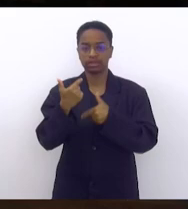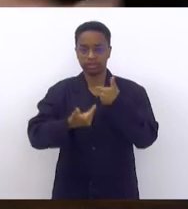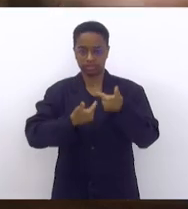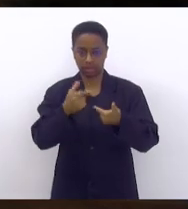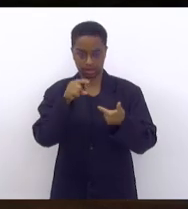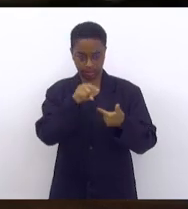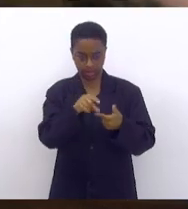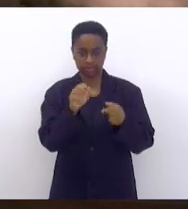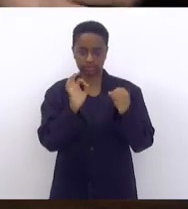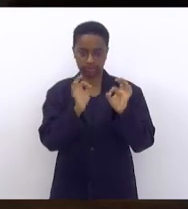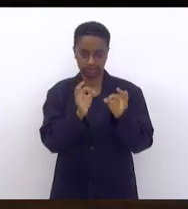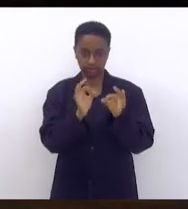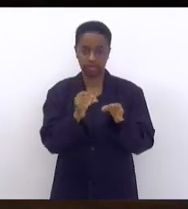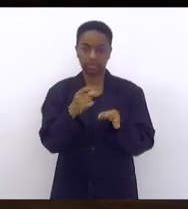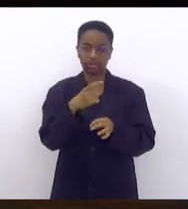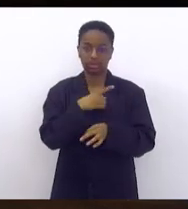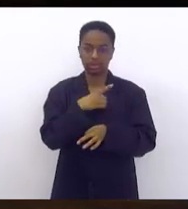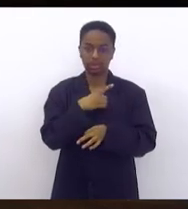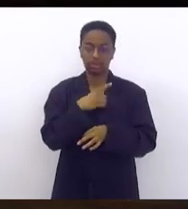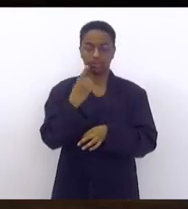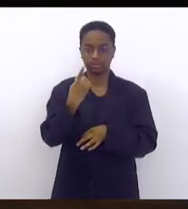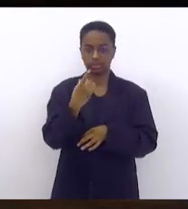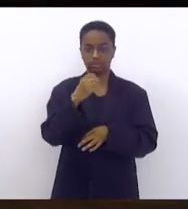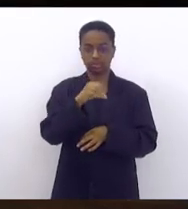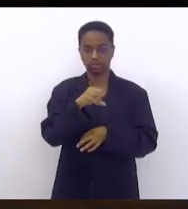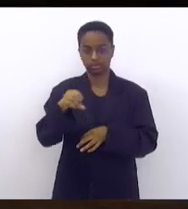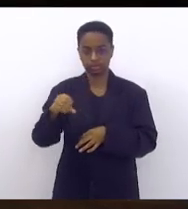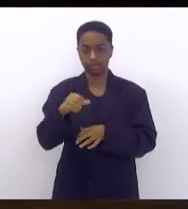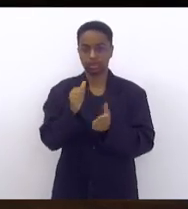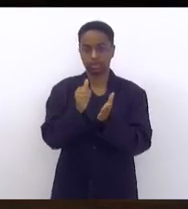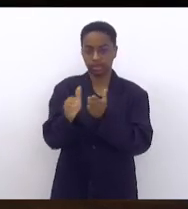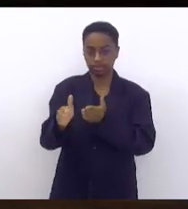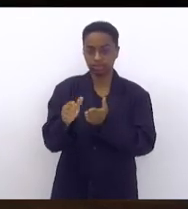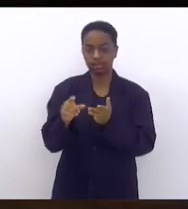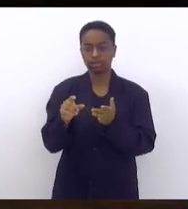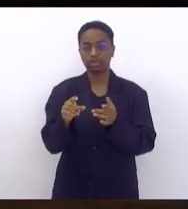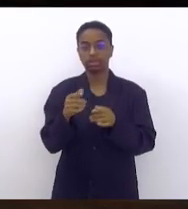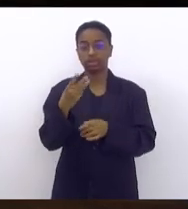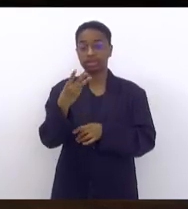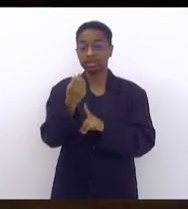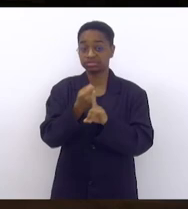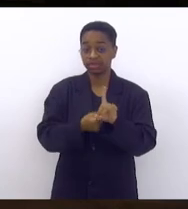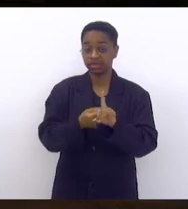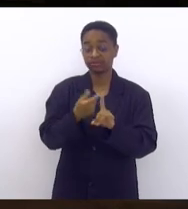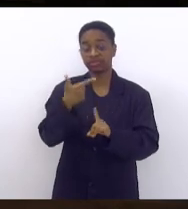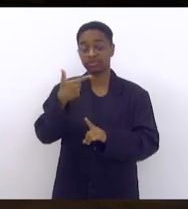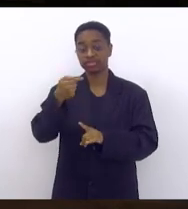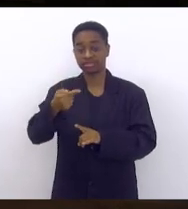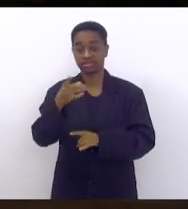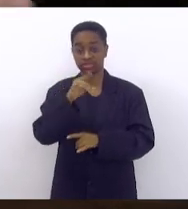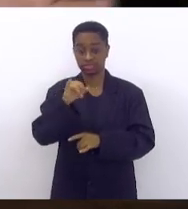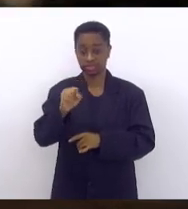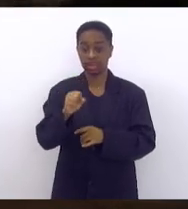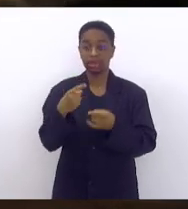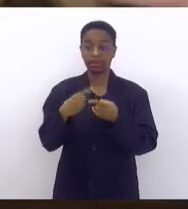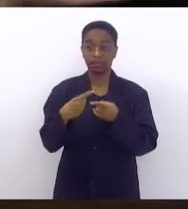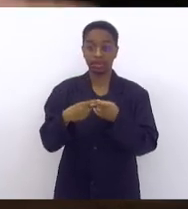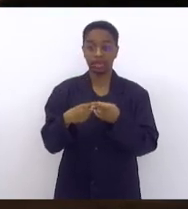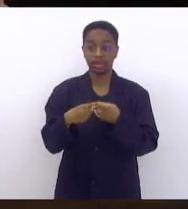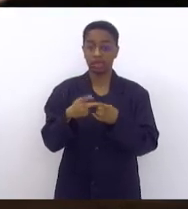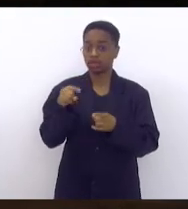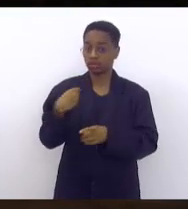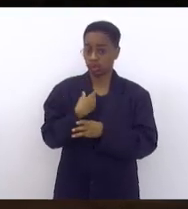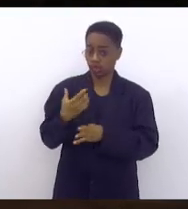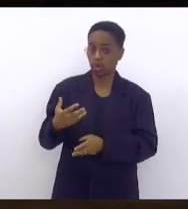né, com a nossa demissão 99, 4 anos demitido, 3 meses, 27 dias. Porque quem está demitido é igual quem está prisioneiro, quantos